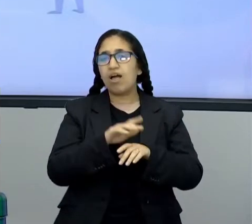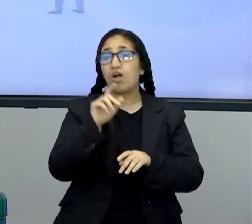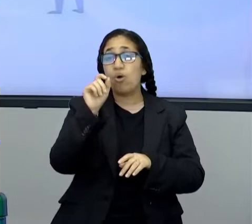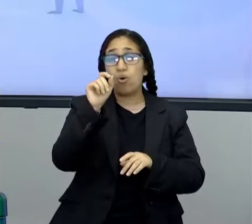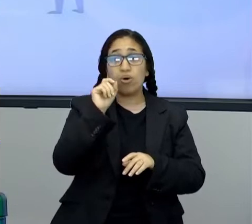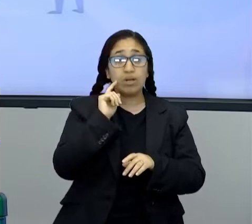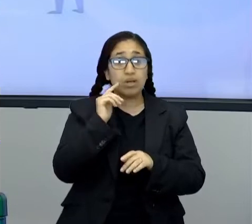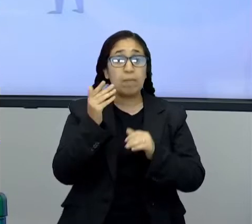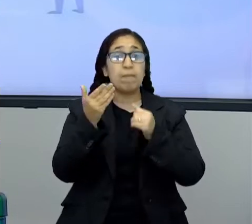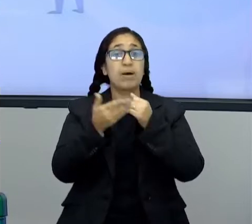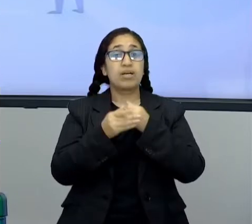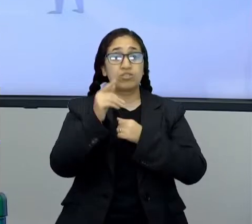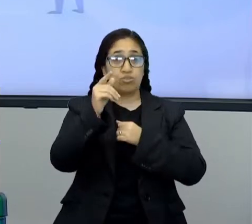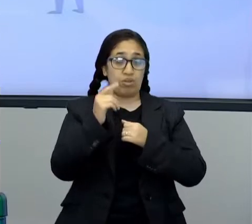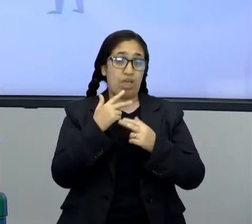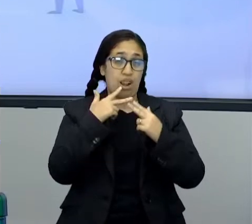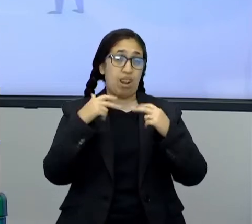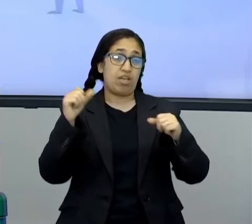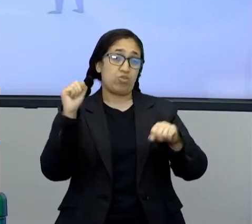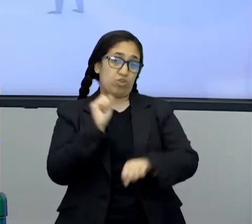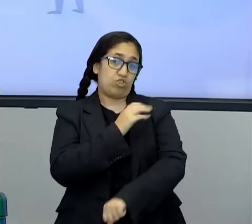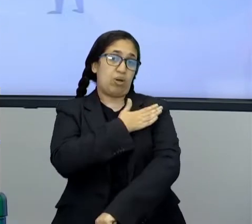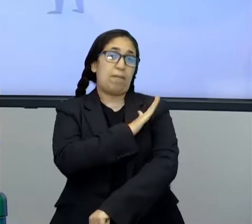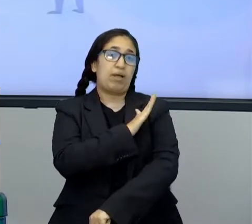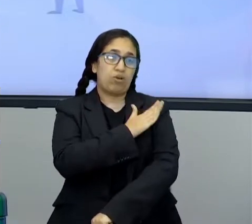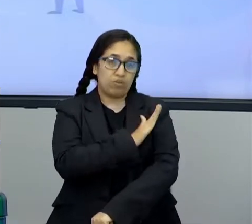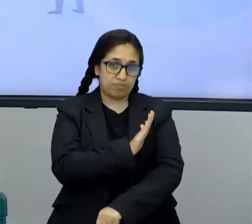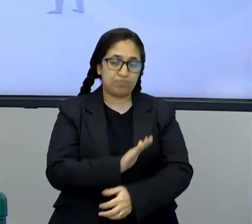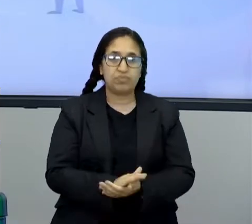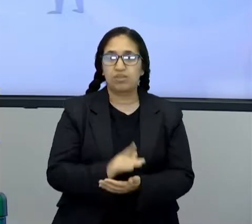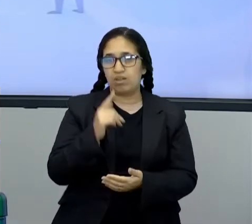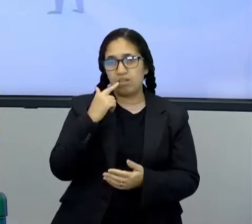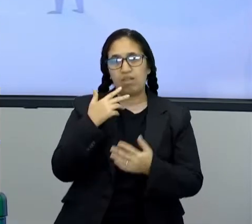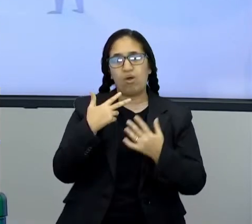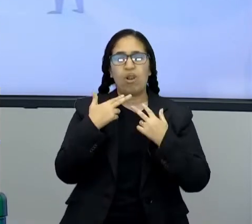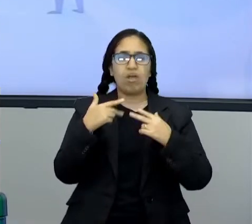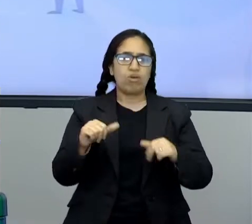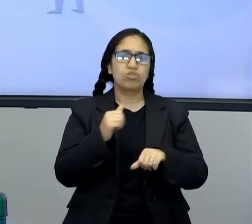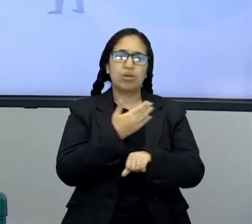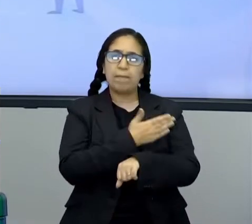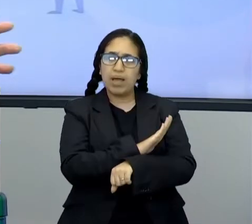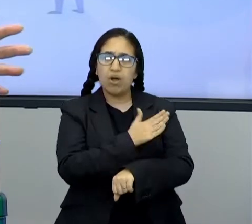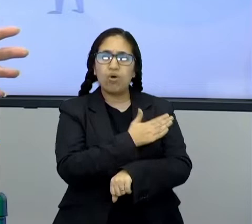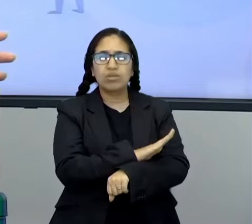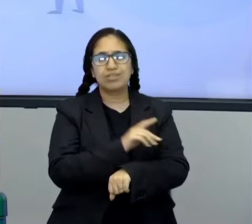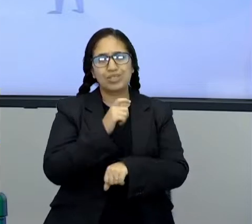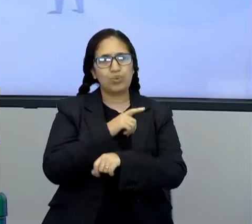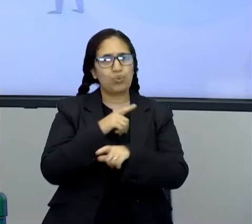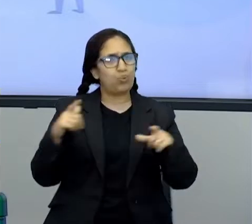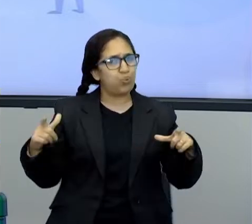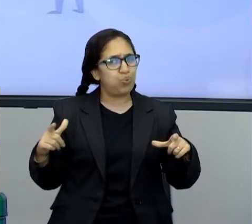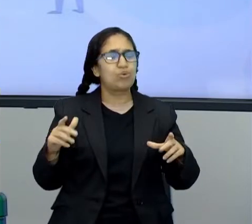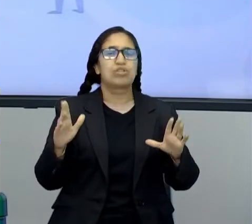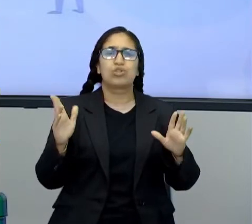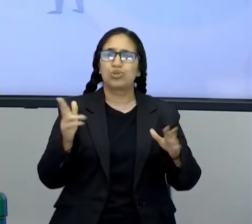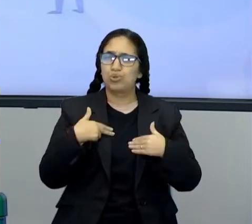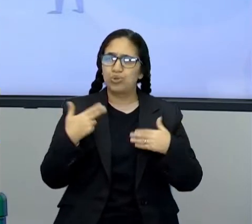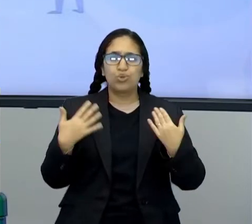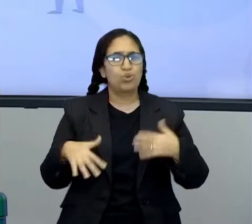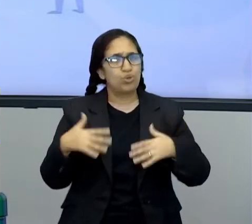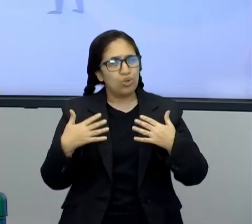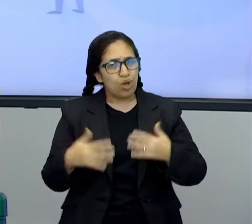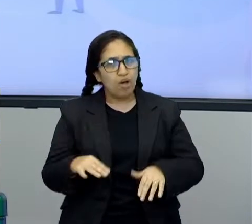estar aí baseado no preconceito linguístico. Também lembrando que preconceito linguístico é muito amplo e nós vimos